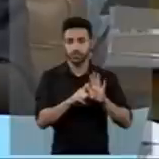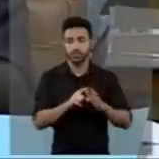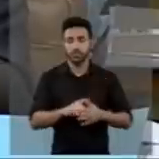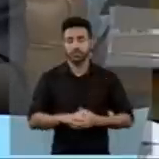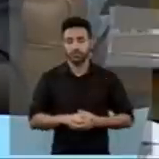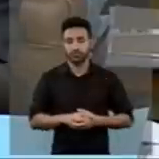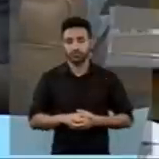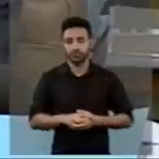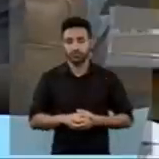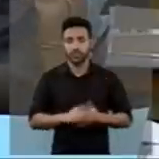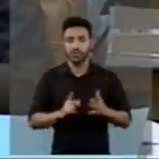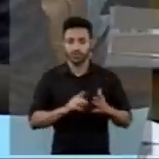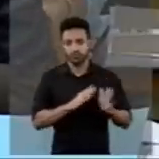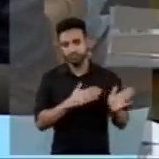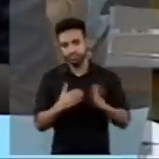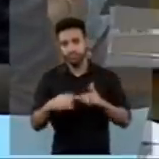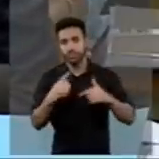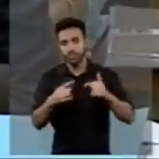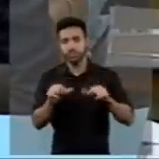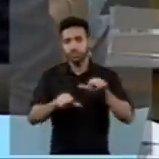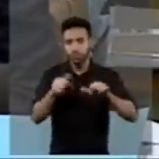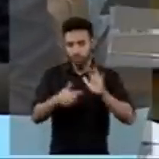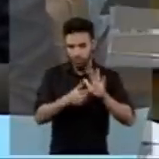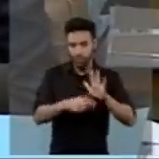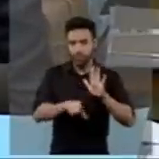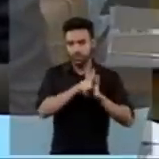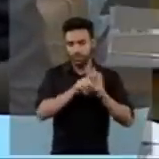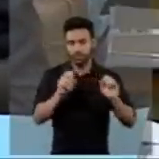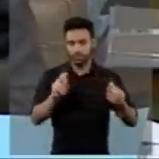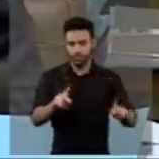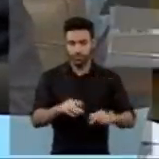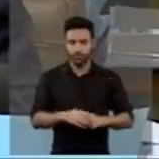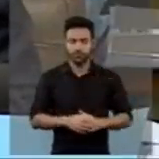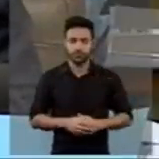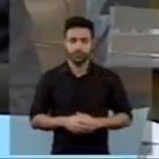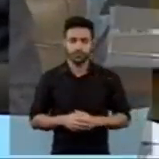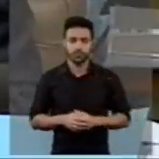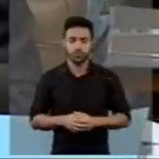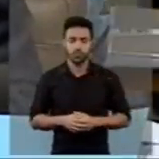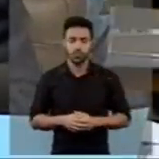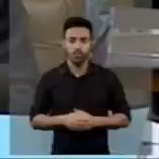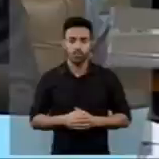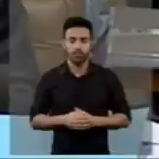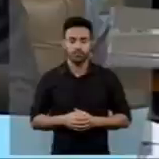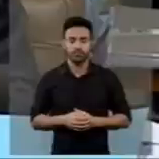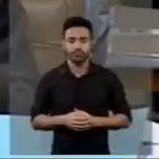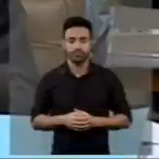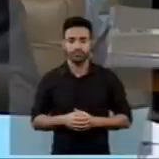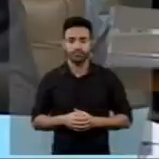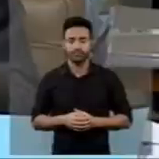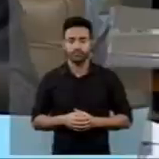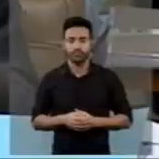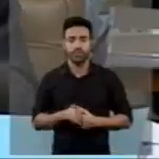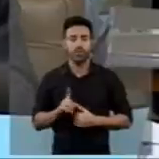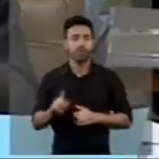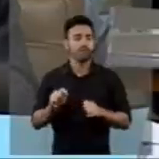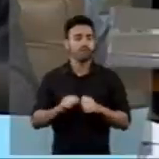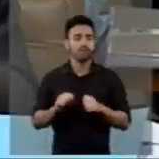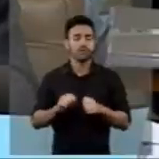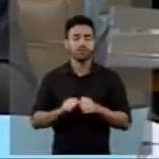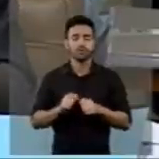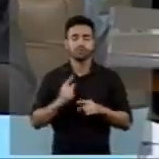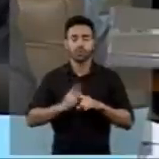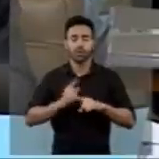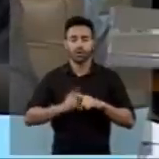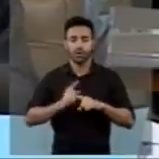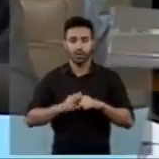1593/77, que sofreu alterações posteriores. E o fez, não é, tendo presente a